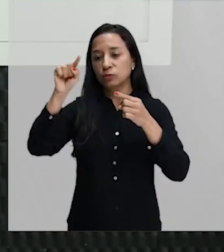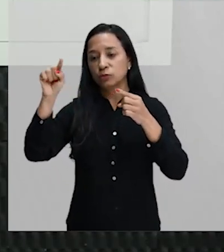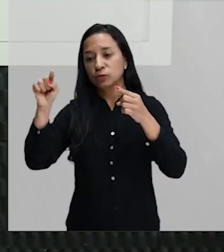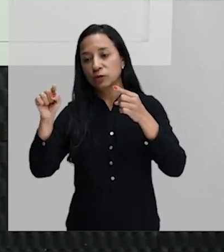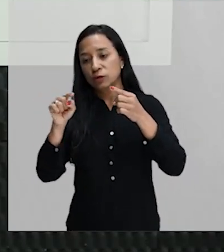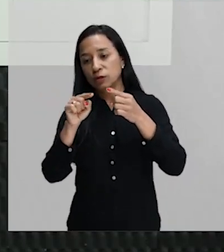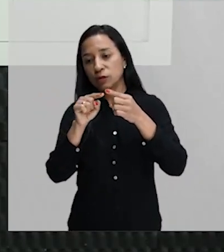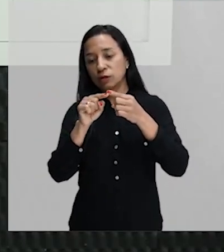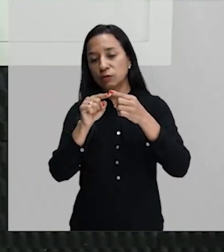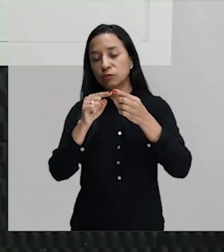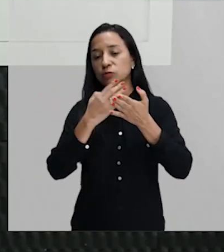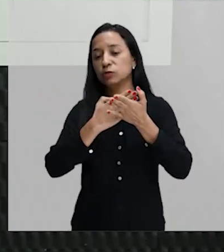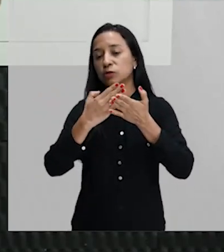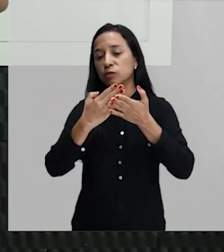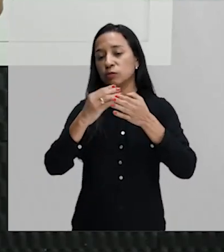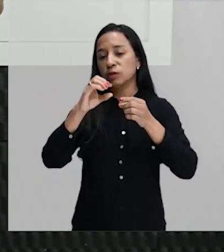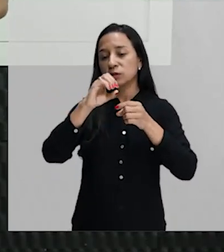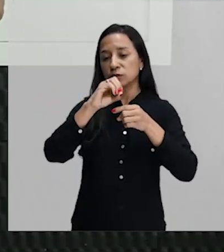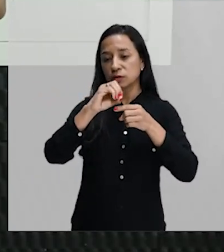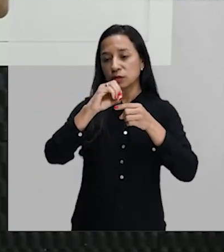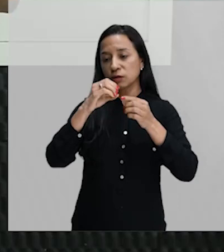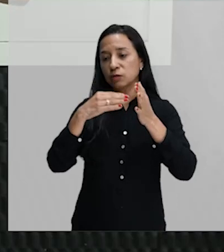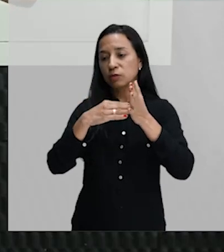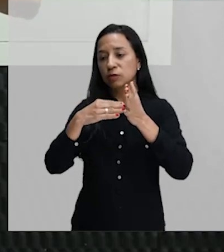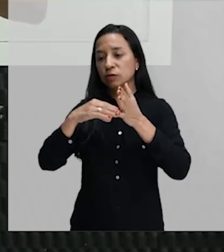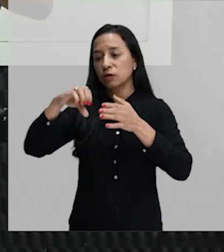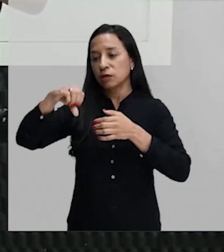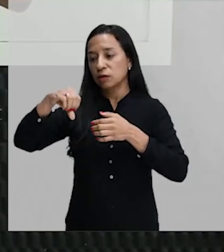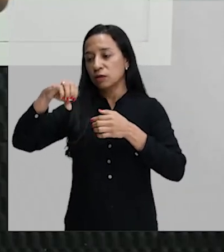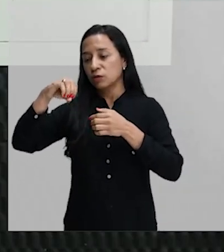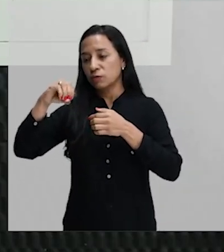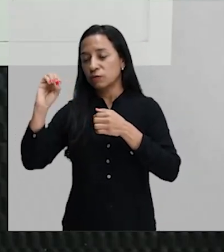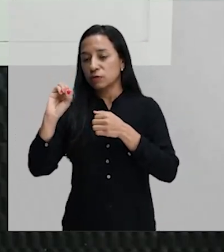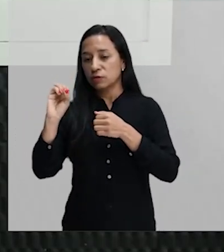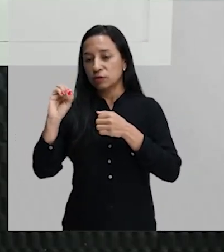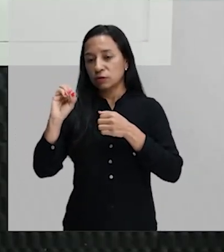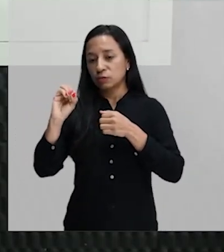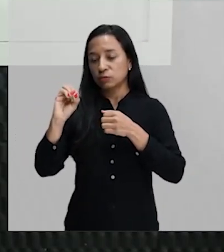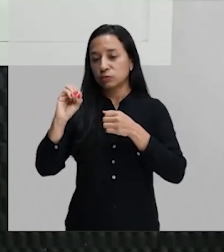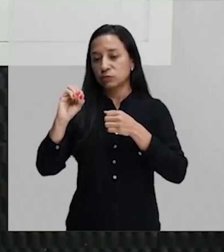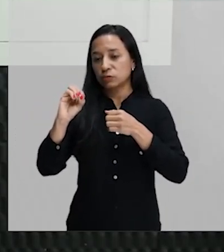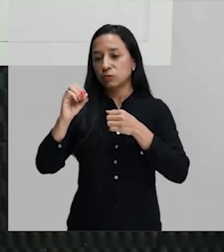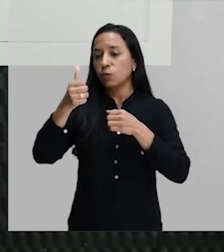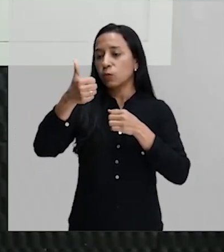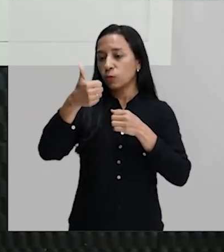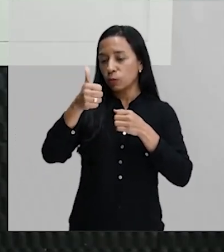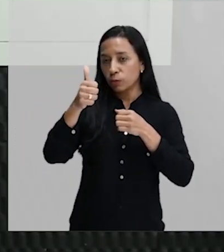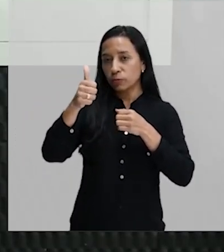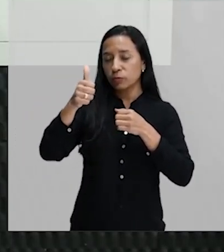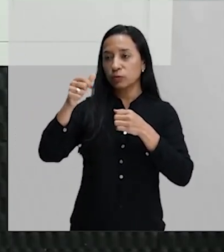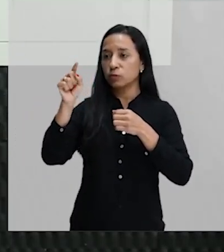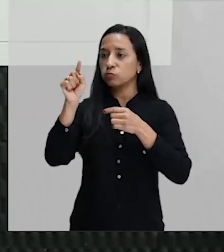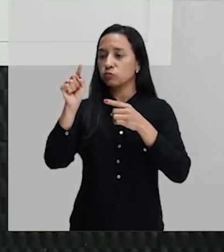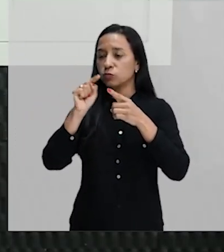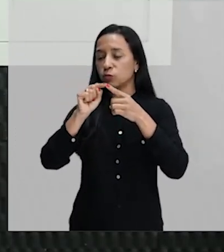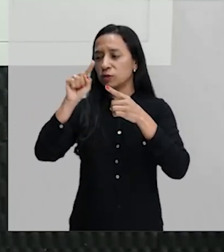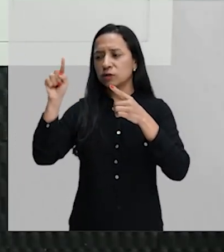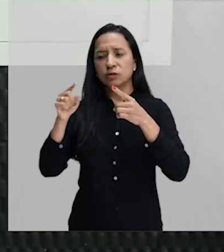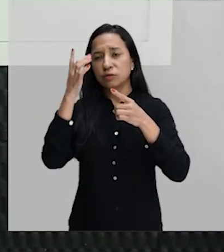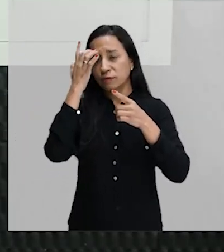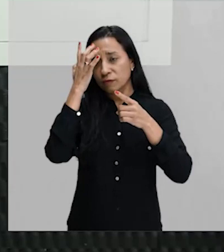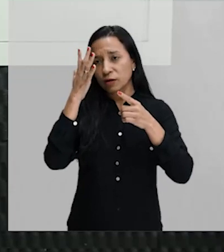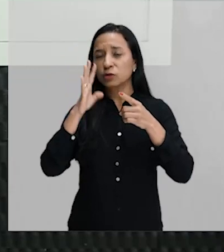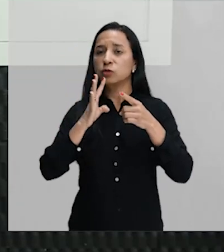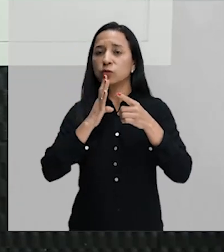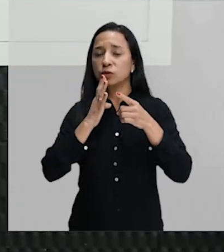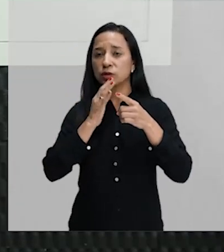0 até 90 graus. Ou arcos que estão no primeiro quadrante. Porque é muito mais fácil, a gente já conhece, por